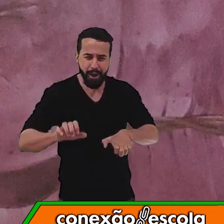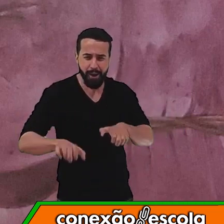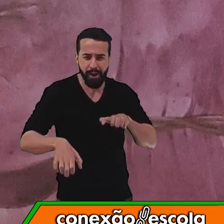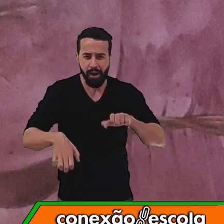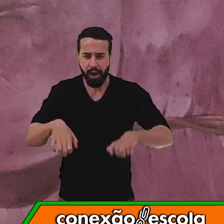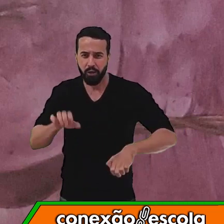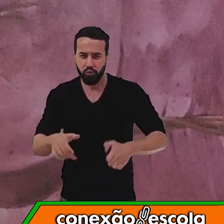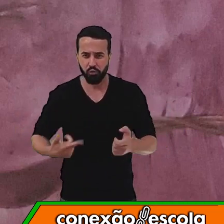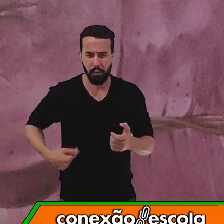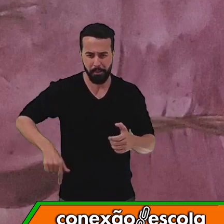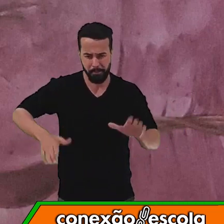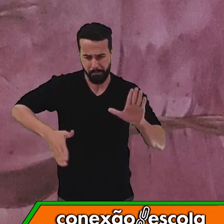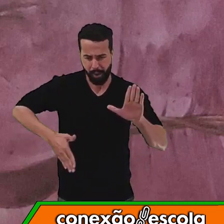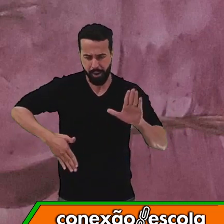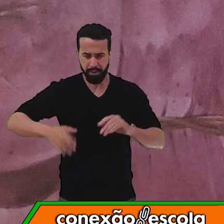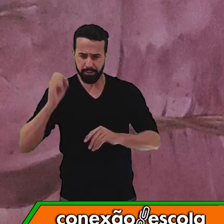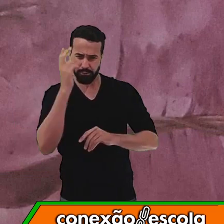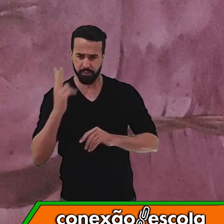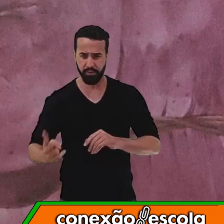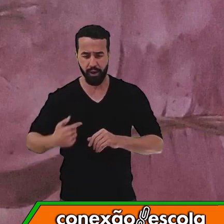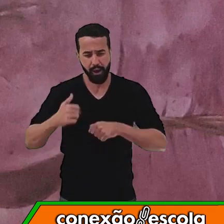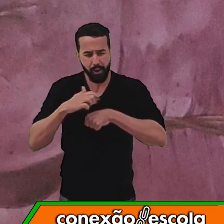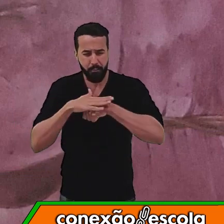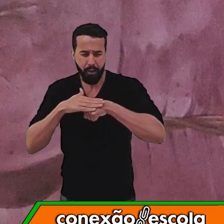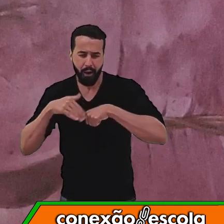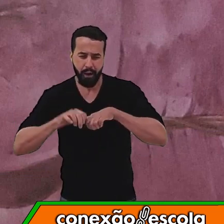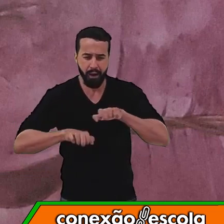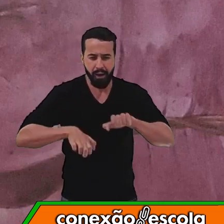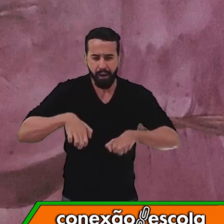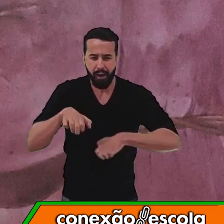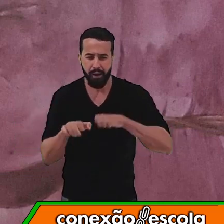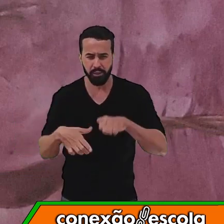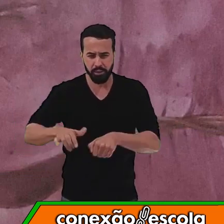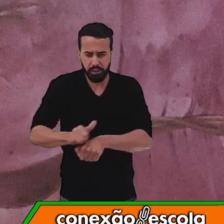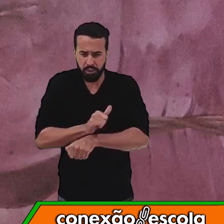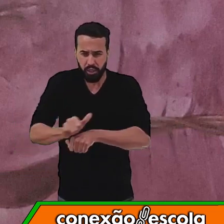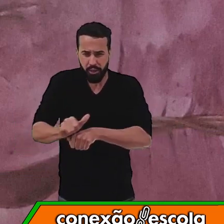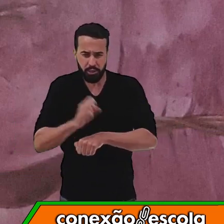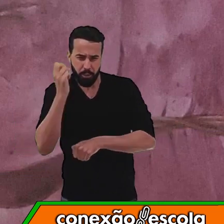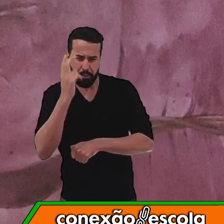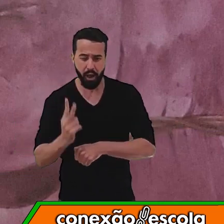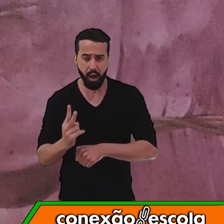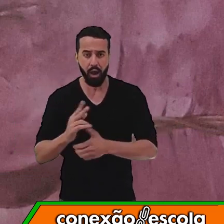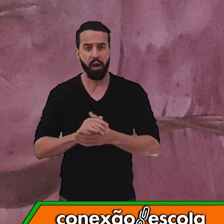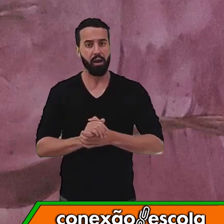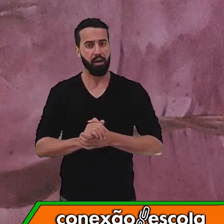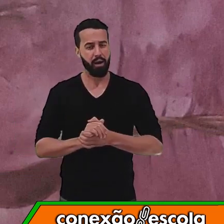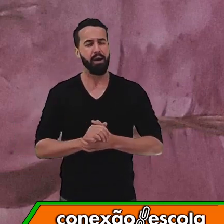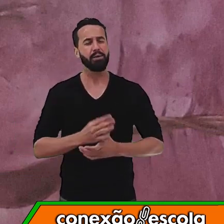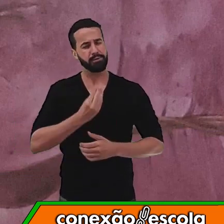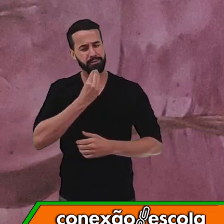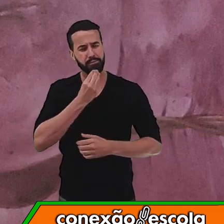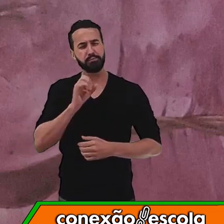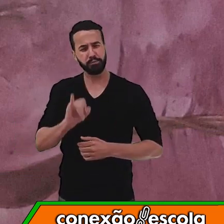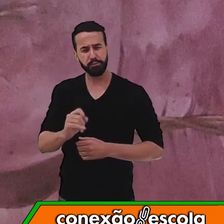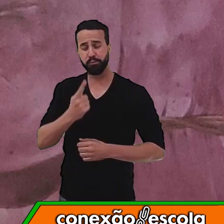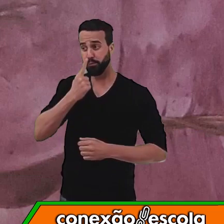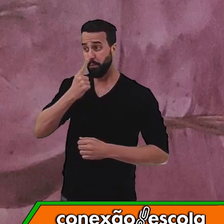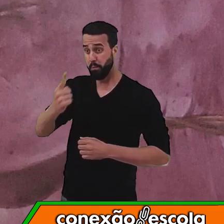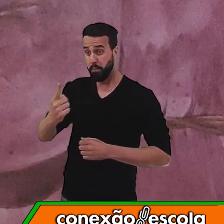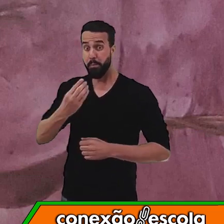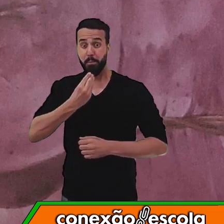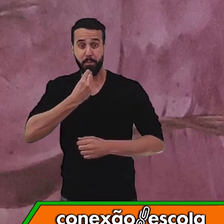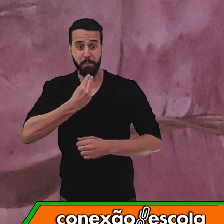de malandrices, manhas e artimanhas. Se Pinóquio fosse o